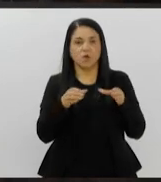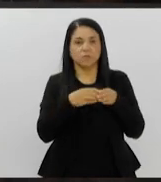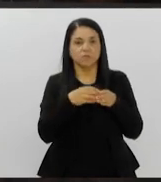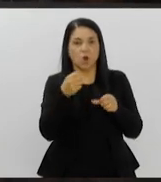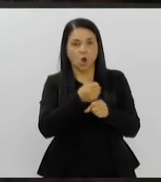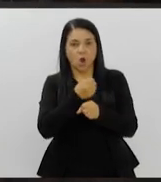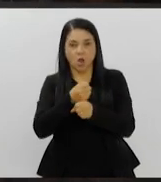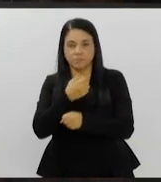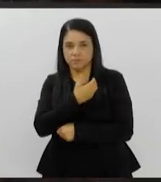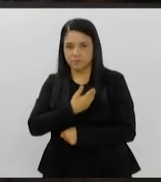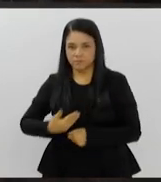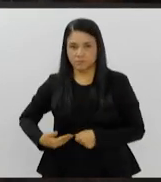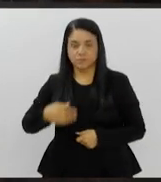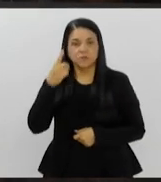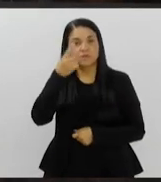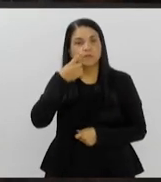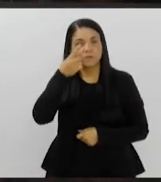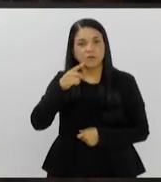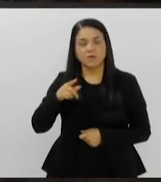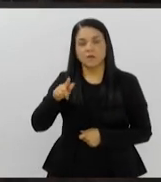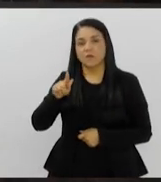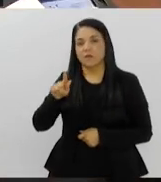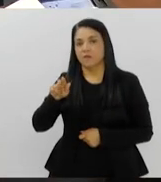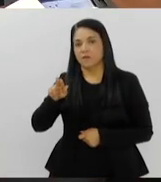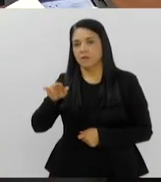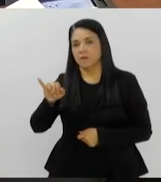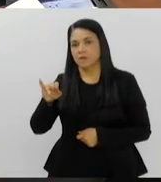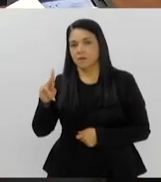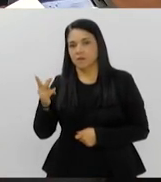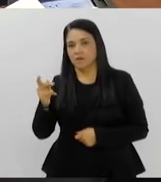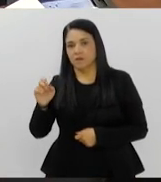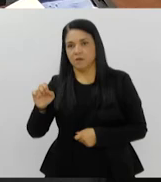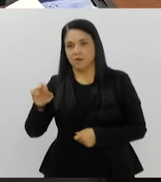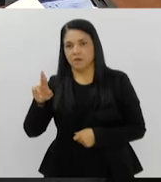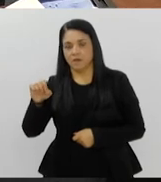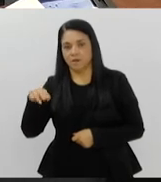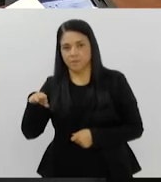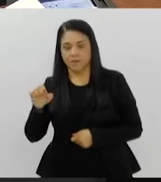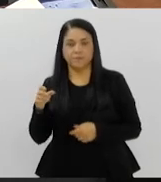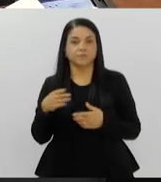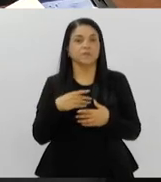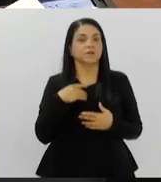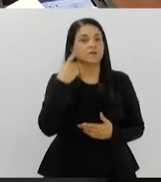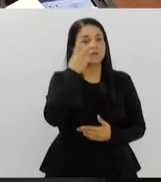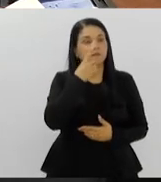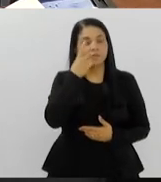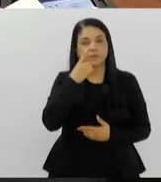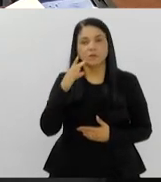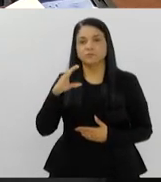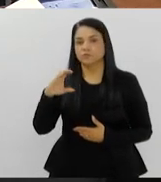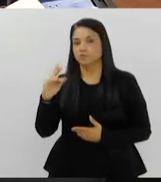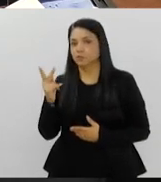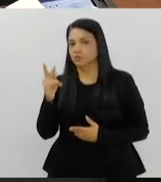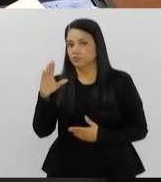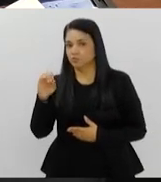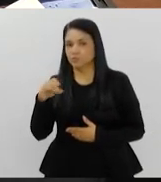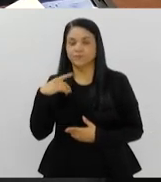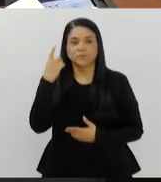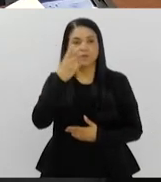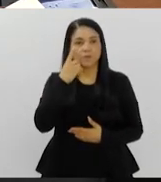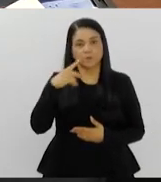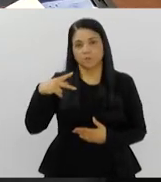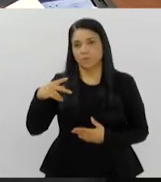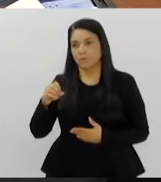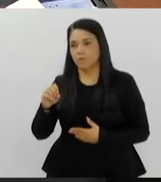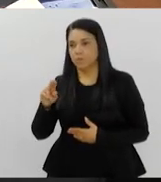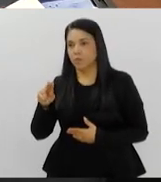Obras Públicas, deputado Guilherme Delaroli, deputado Chico Machado, deputado Felipe